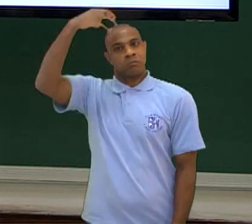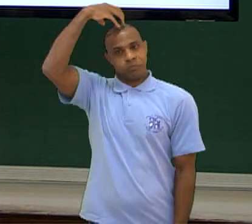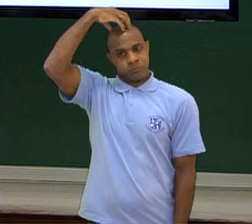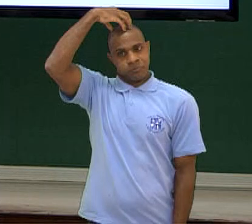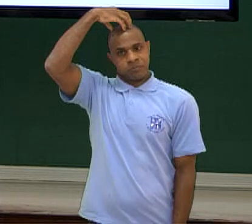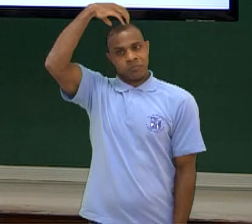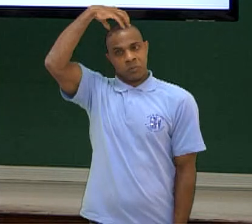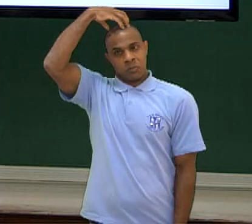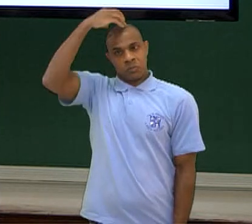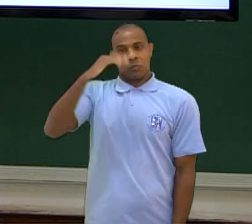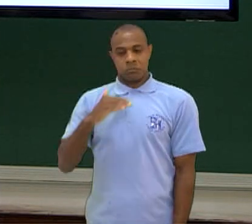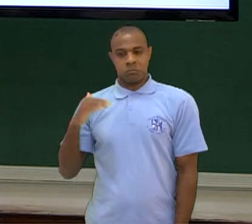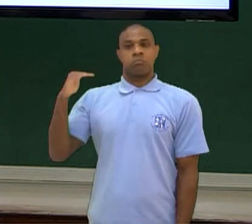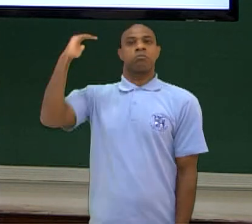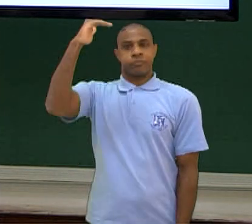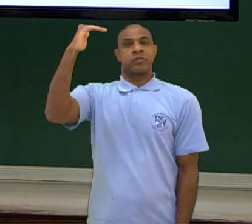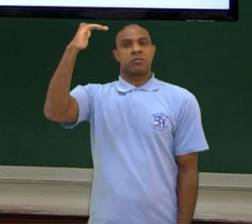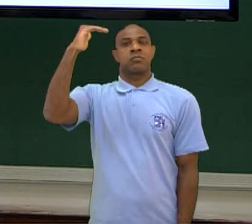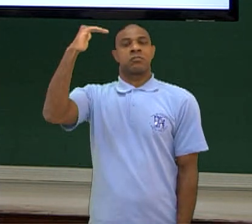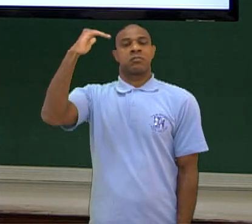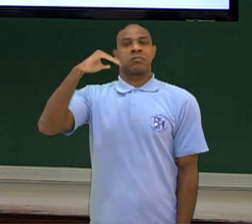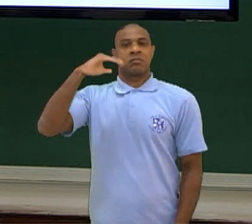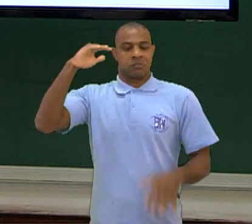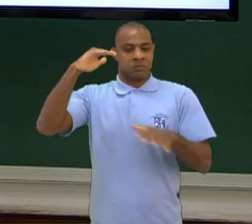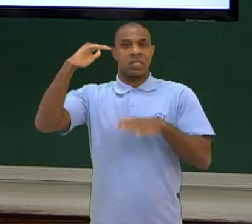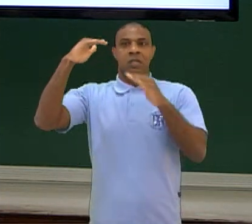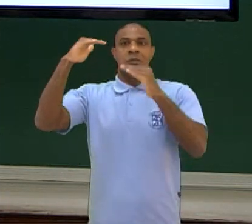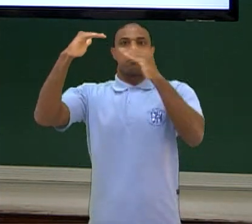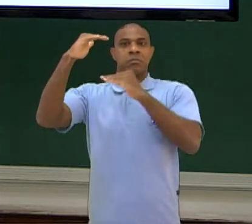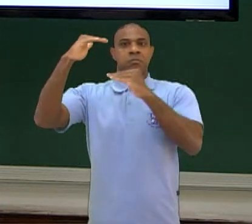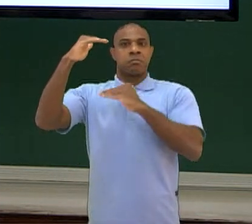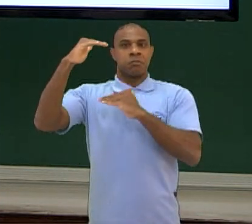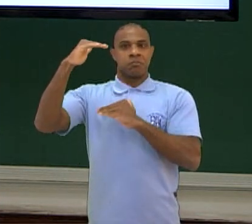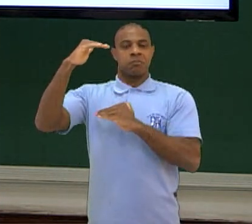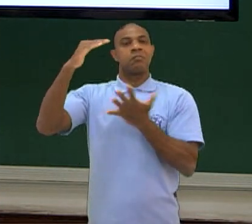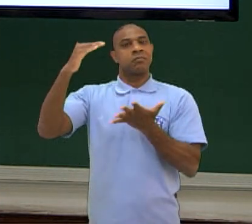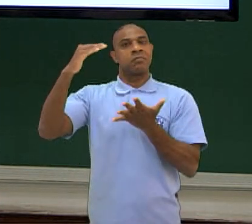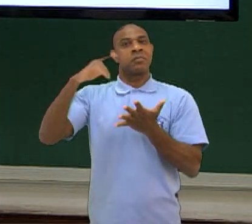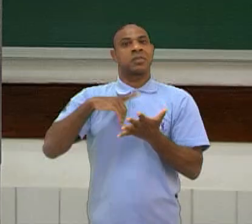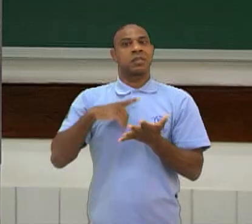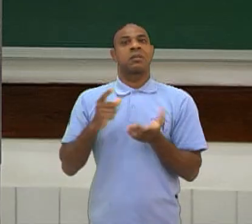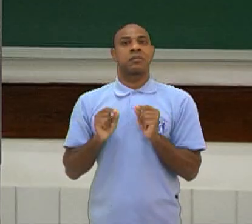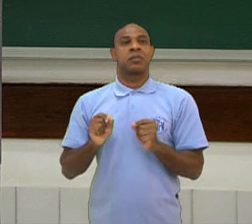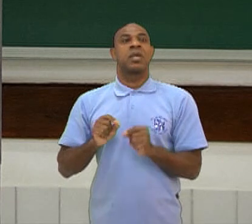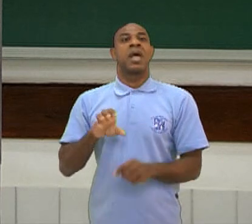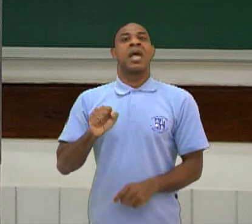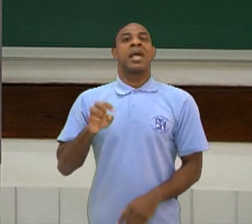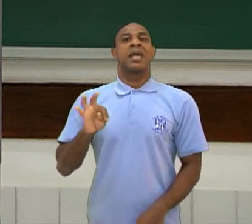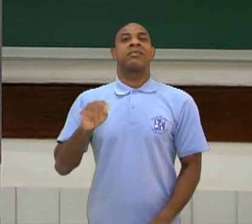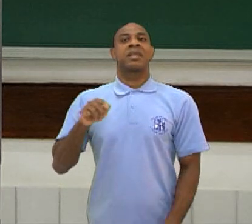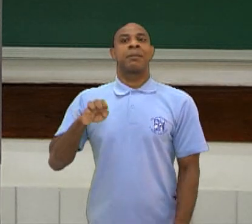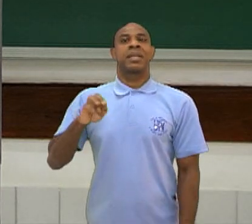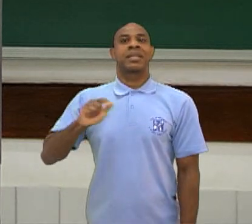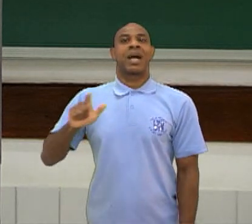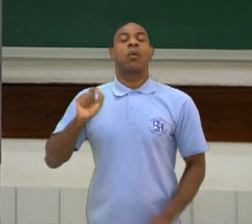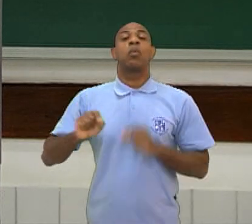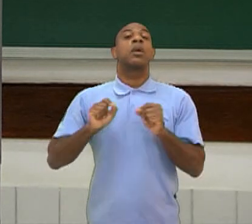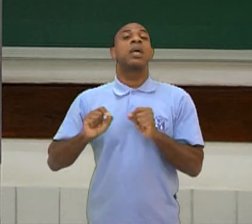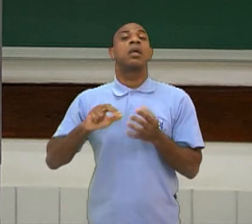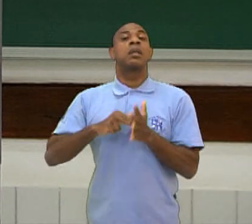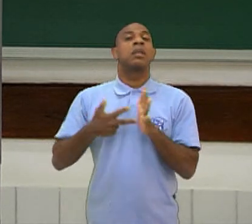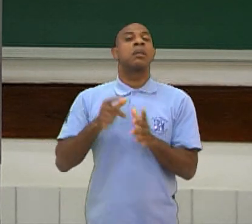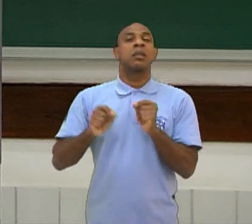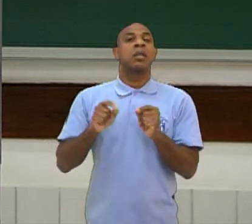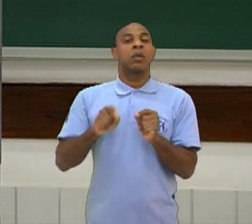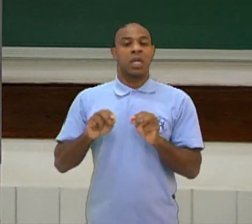rei está no topo e há uma série de cargos depois do rei, e ela é estamental. O que é um estamento? Estamento é